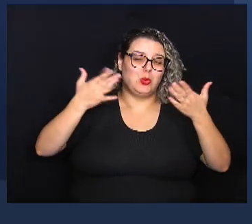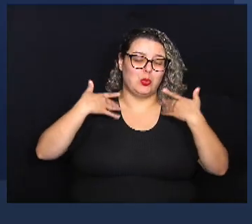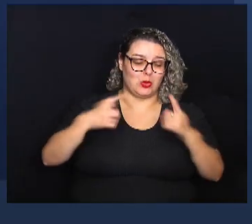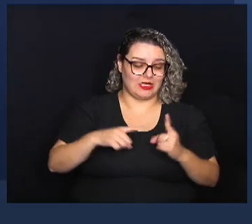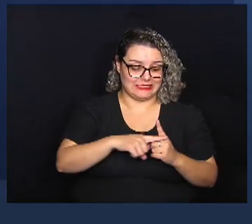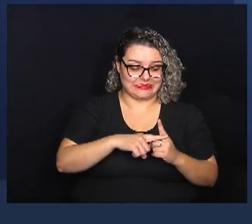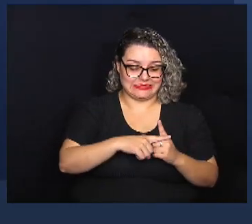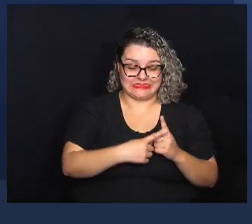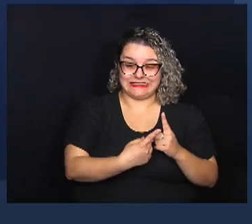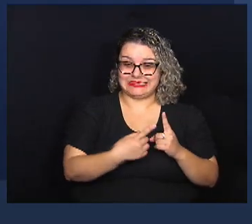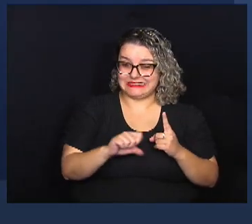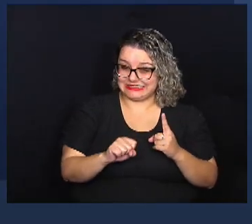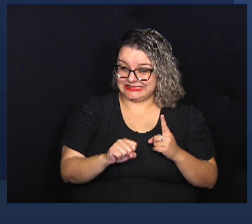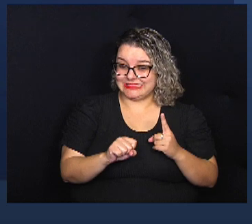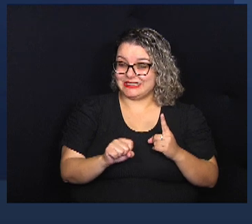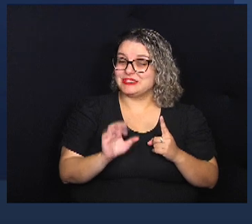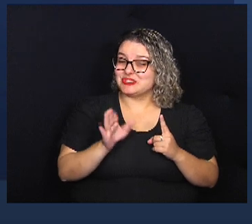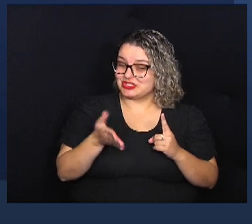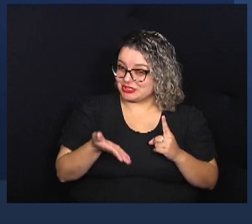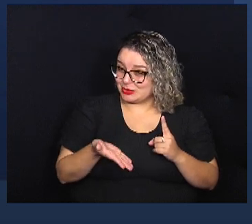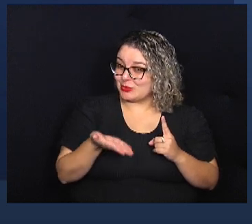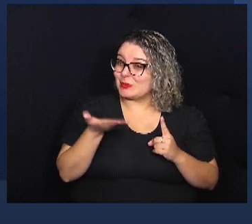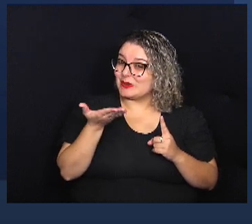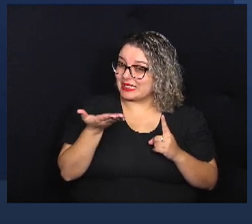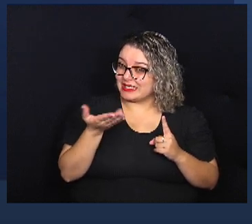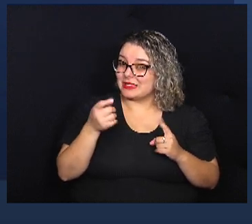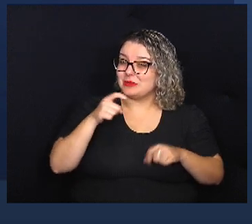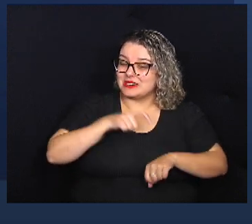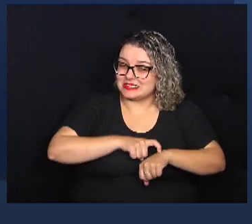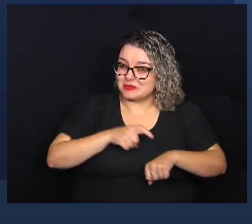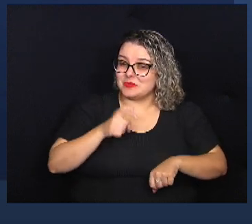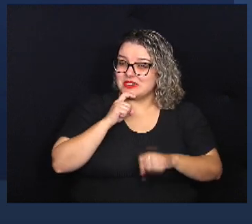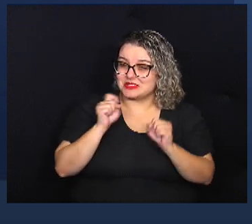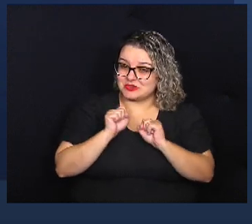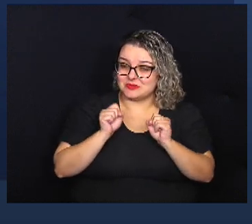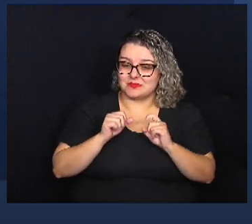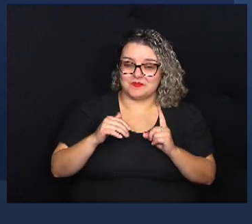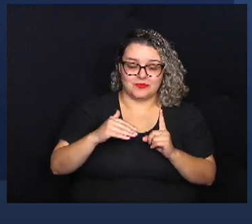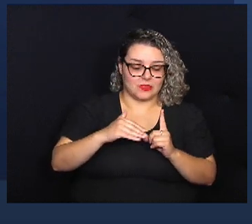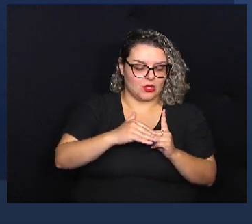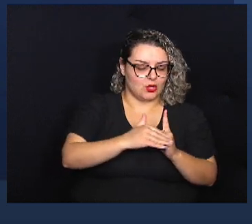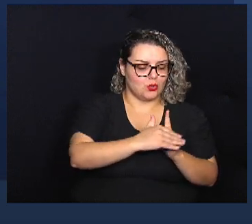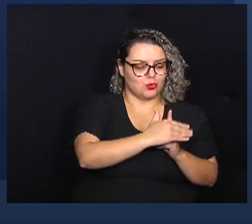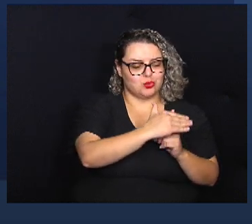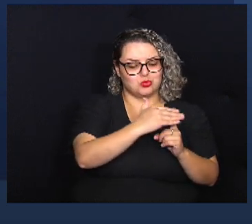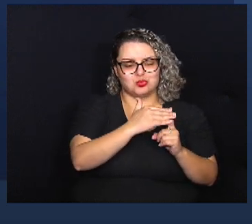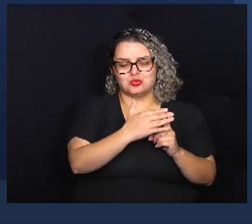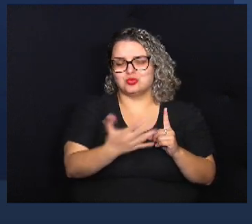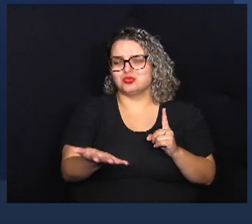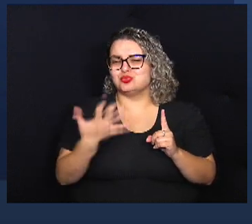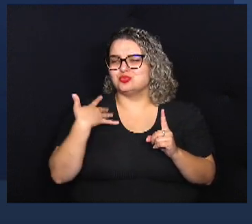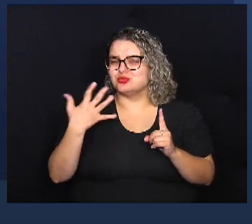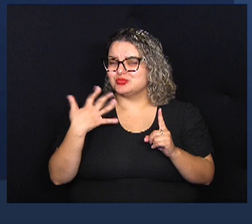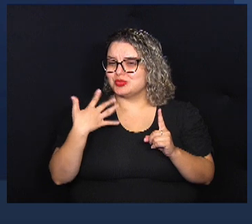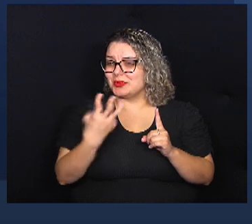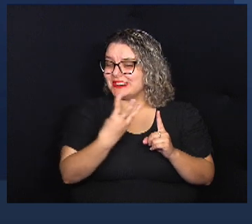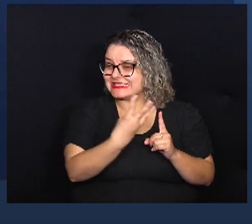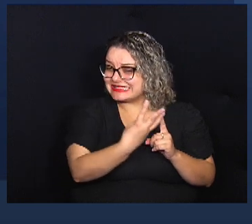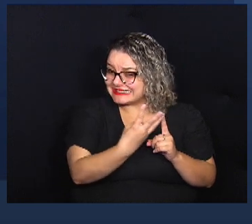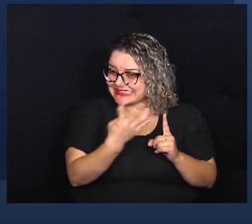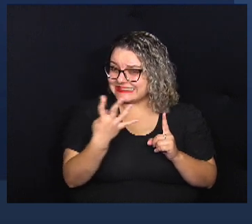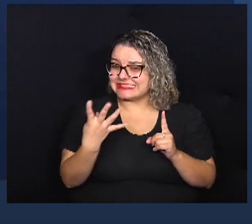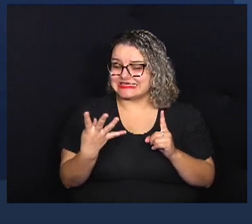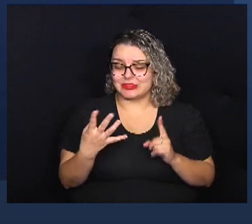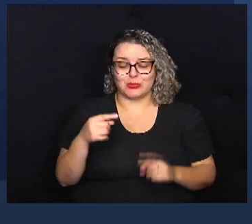de 18 graus, já é uma mínima elevada para este inverno. Ao longo do dia a temperatura sobe, podendo chegar